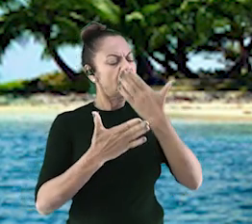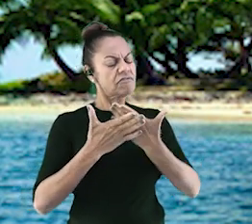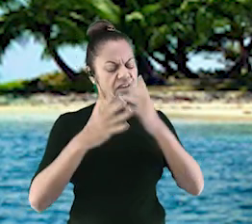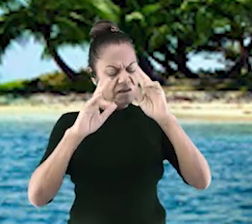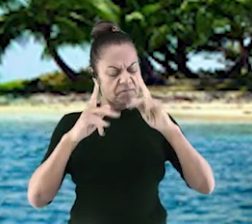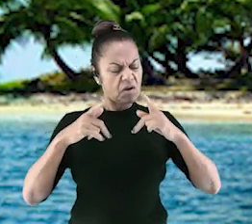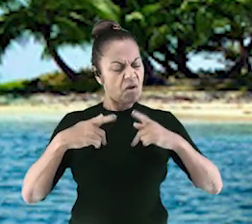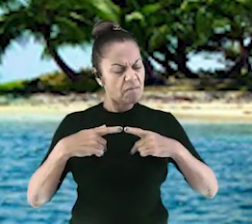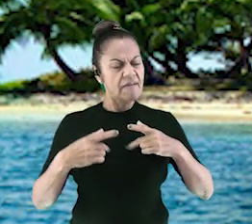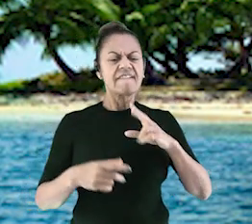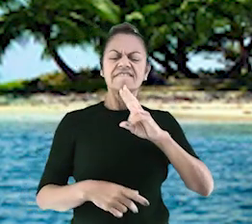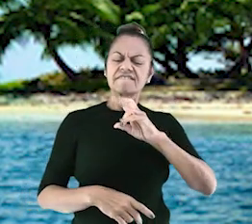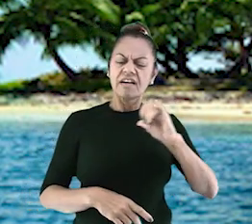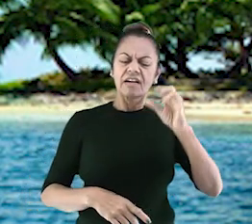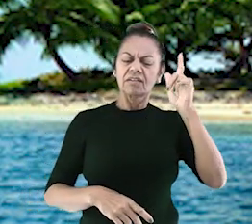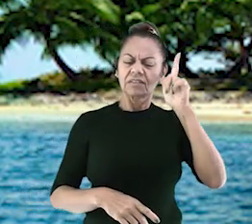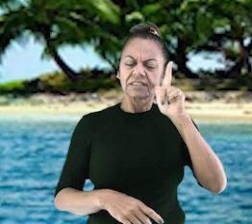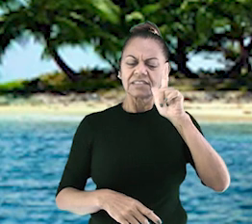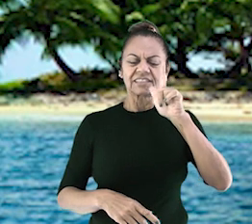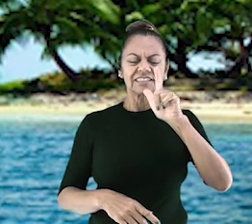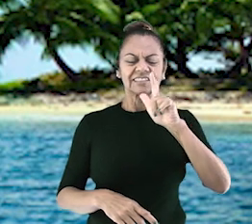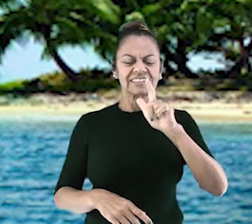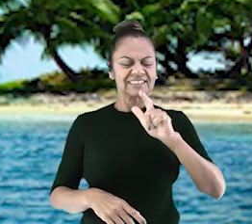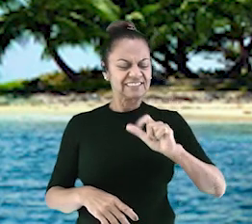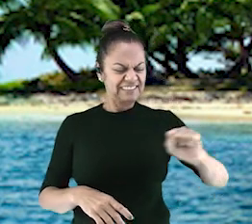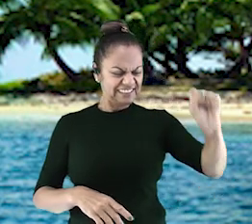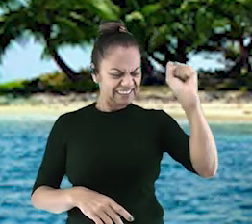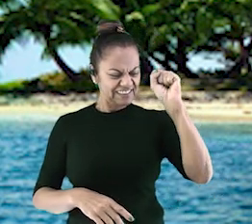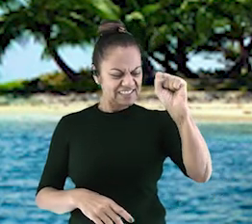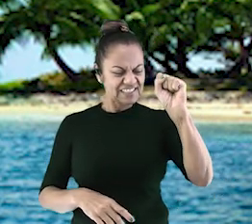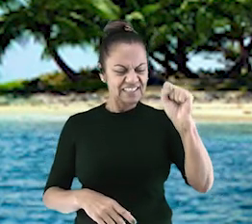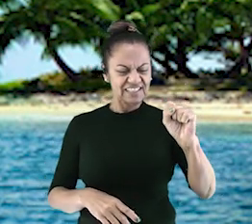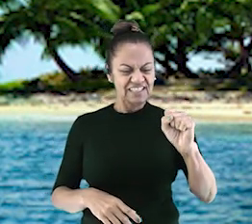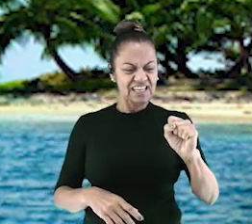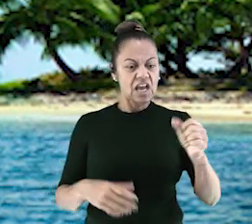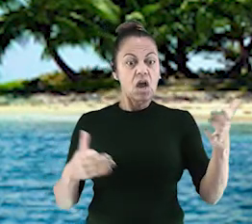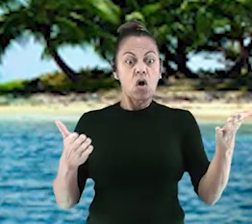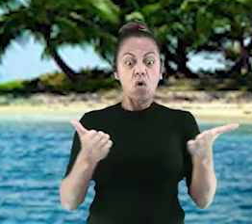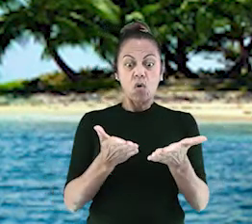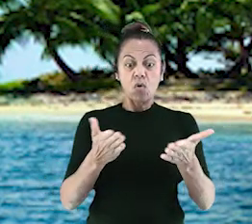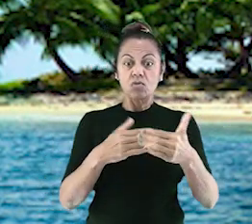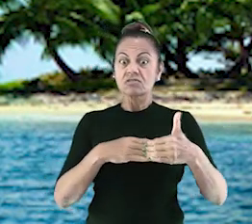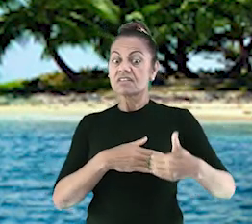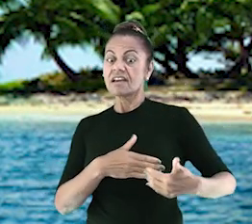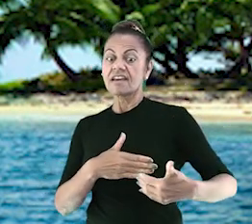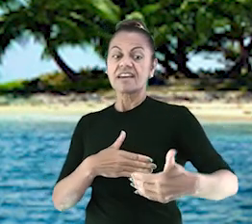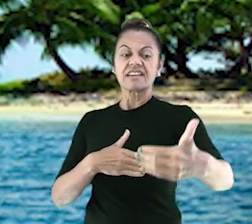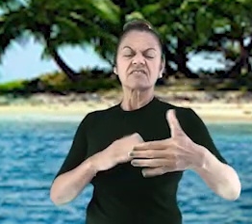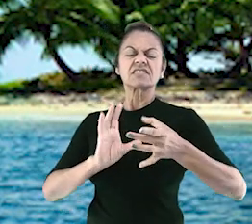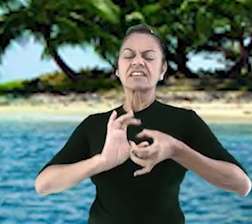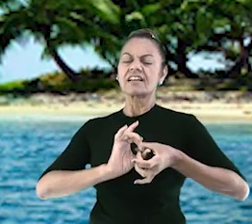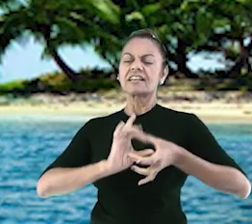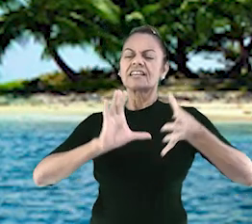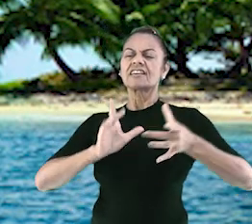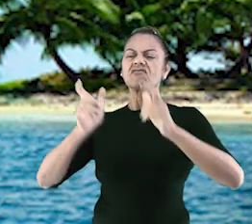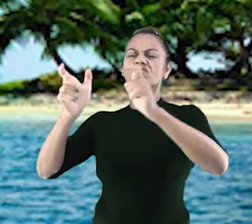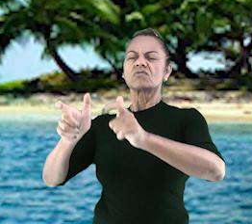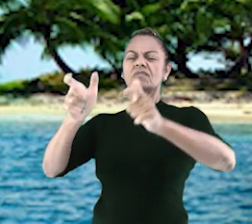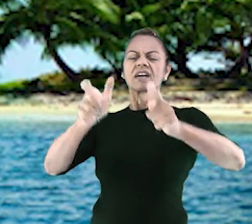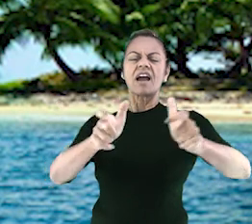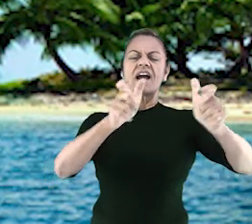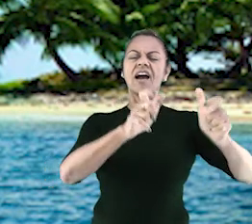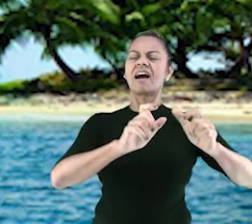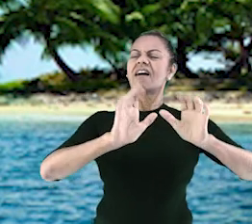Você irá conseguir. E a partir de hoje, será um pássaro livre para voar por